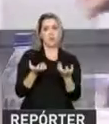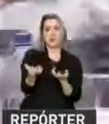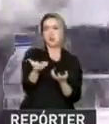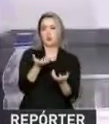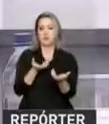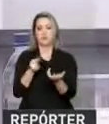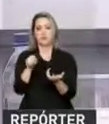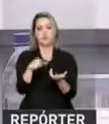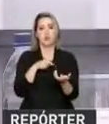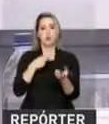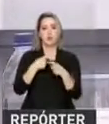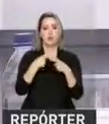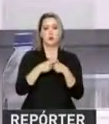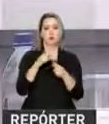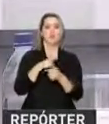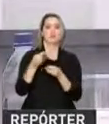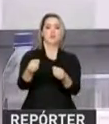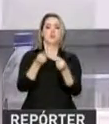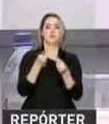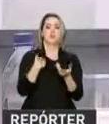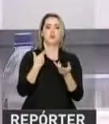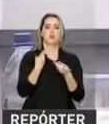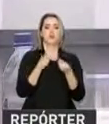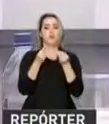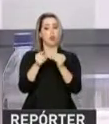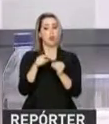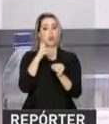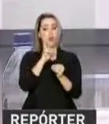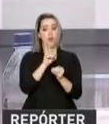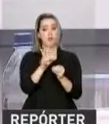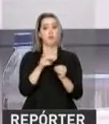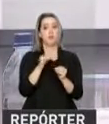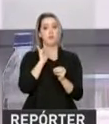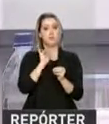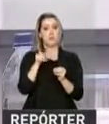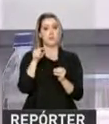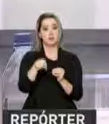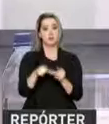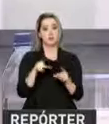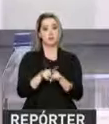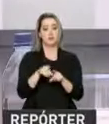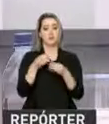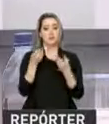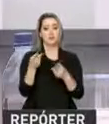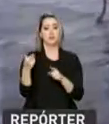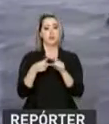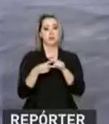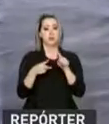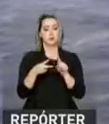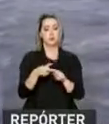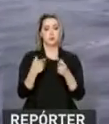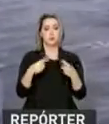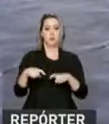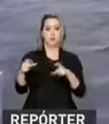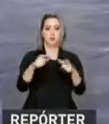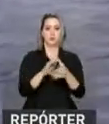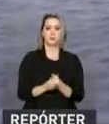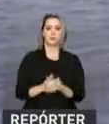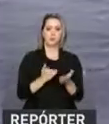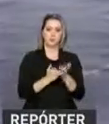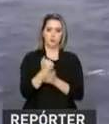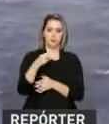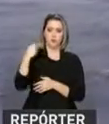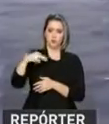Pela avaliação que trago desta manifestação de interesse que nós tivemos nesses dois eventos. Desde novembro do